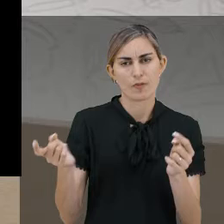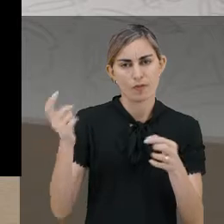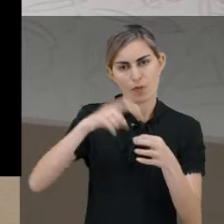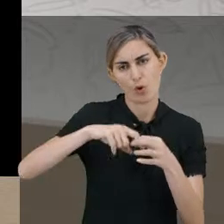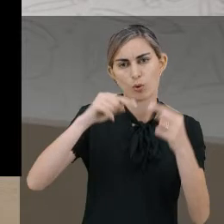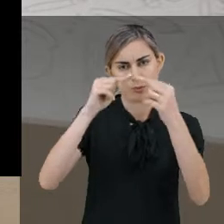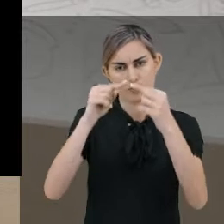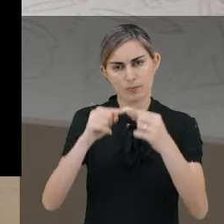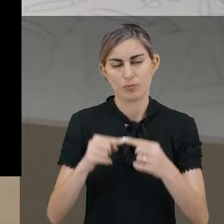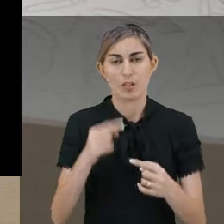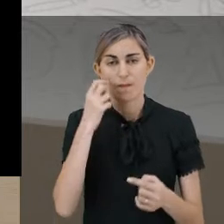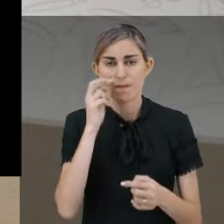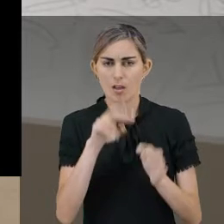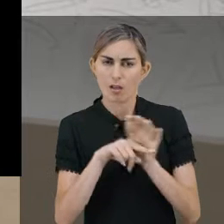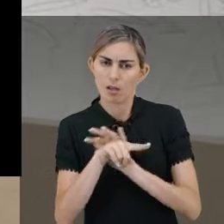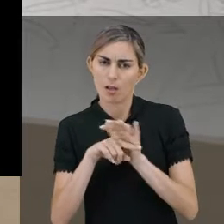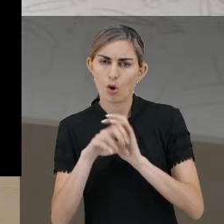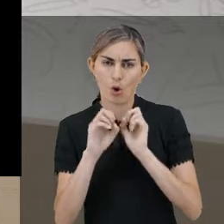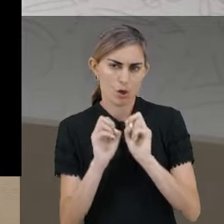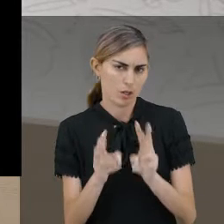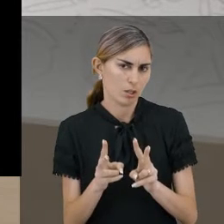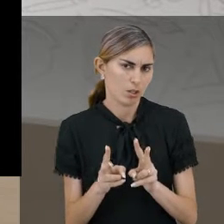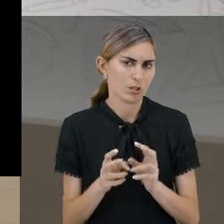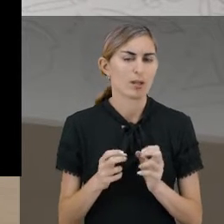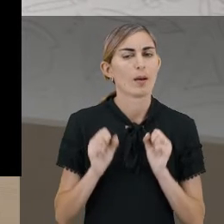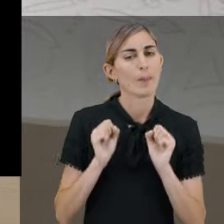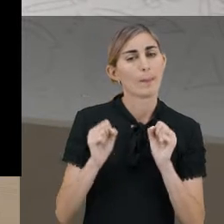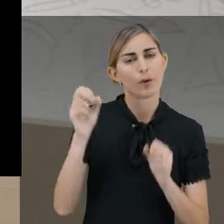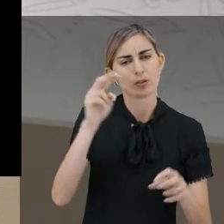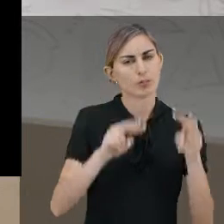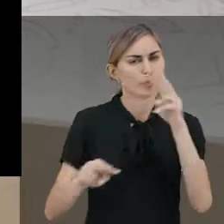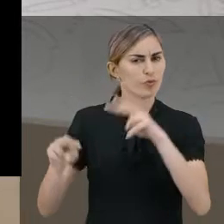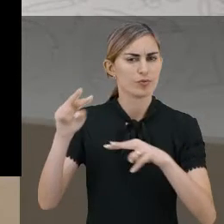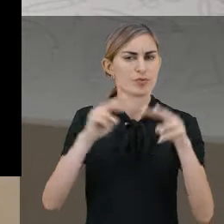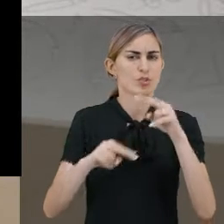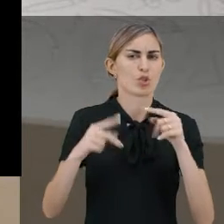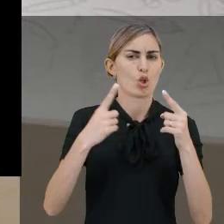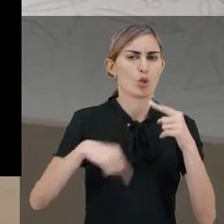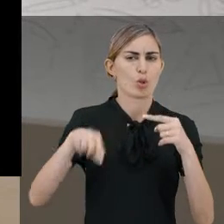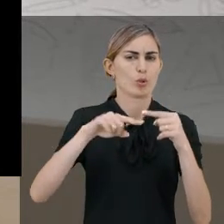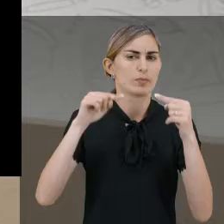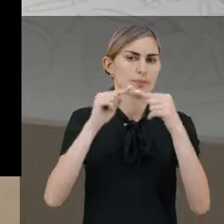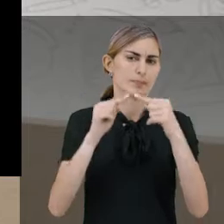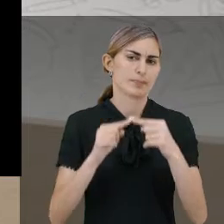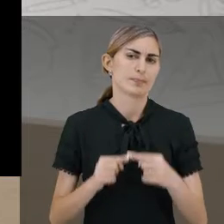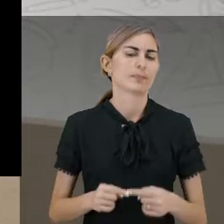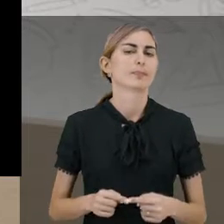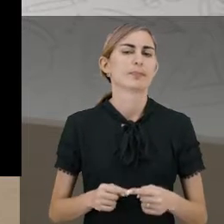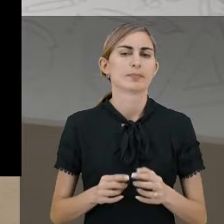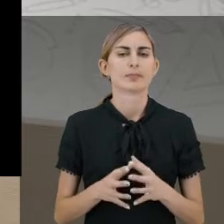e verificar se está tudo ok. Agora, nós podemos visualizar a nossa aplicação.